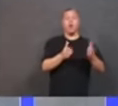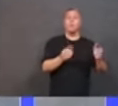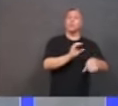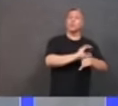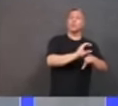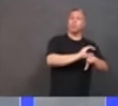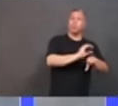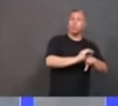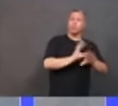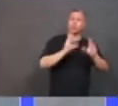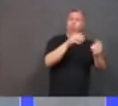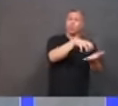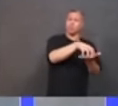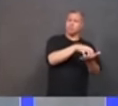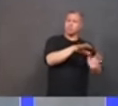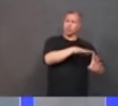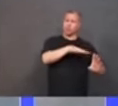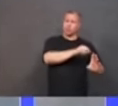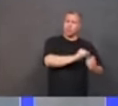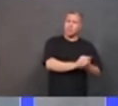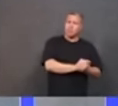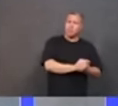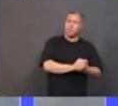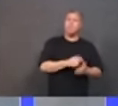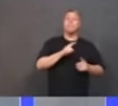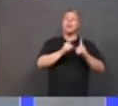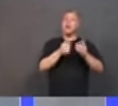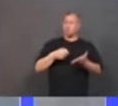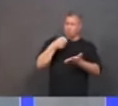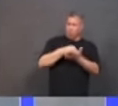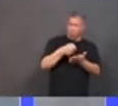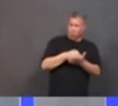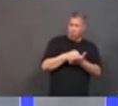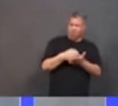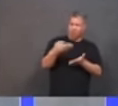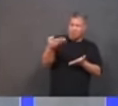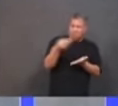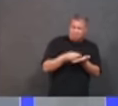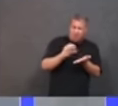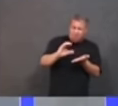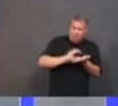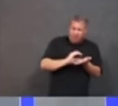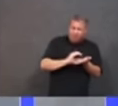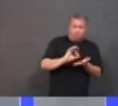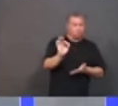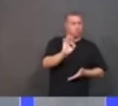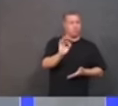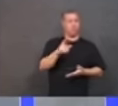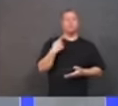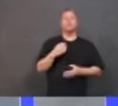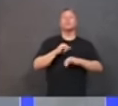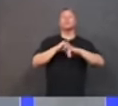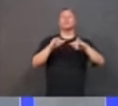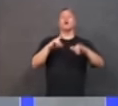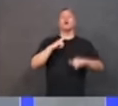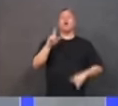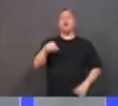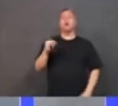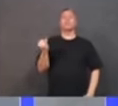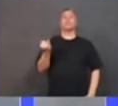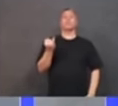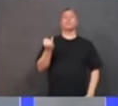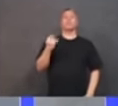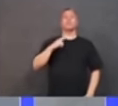a cobrança de valores. Então, o que a gente sempre tem ressaltado é essa importância que a universidade ela